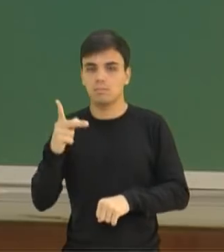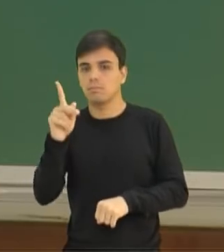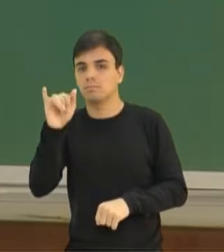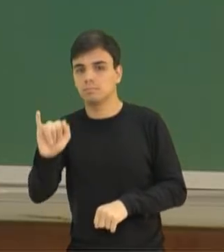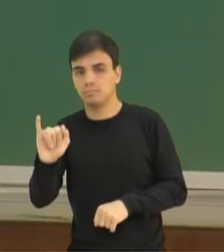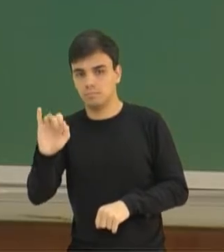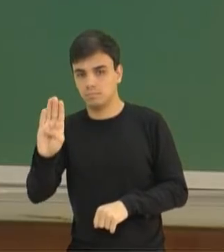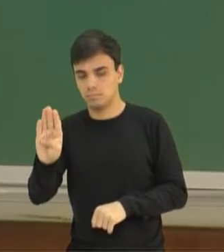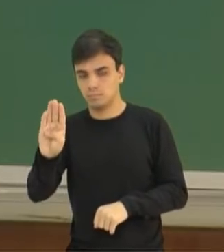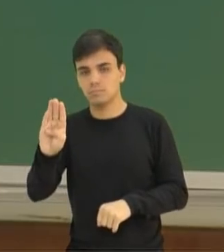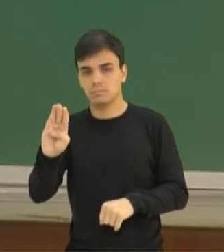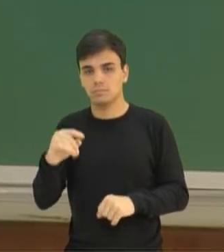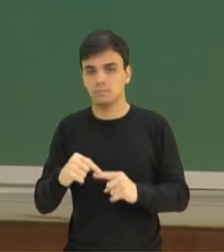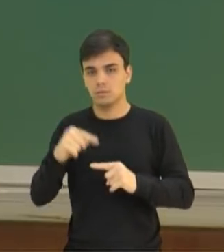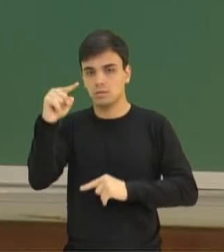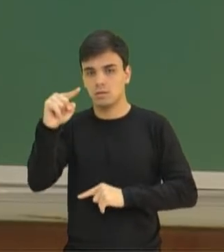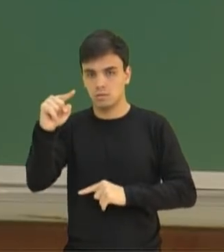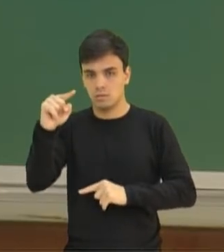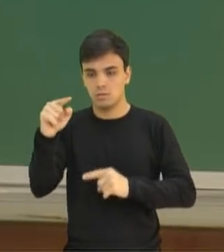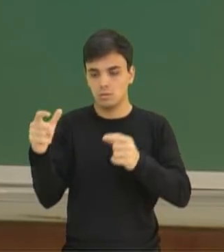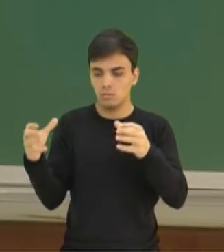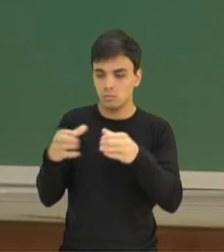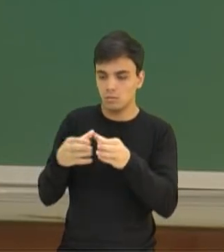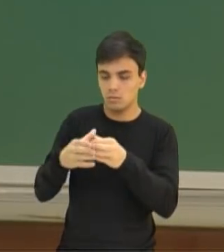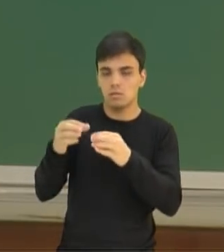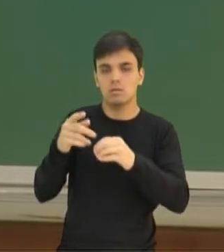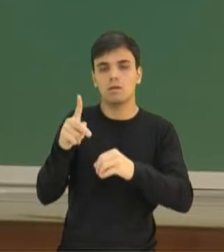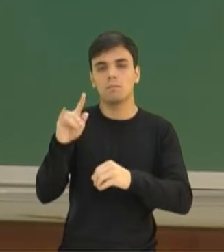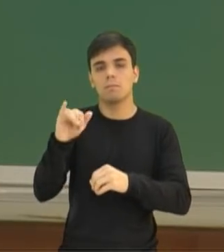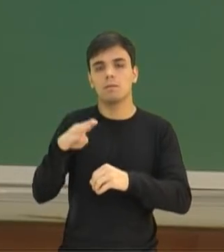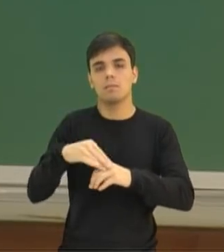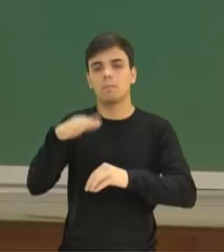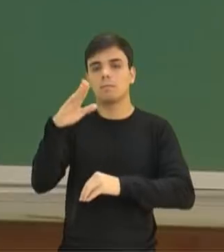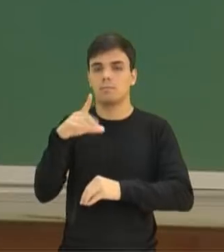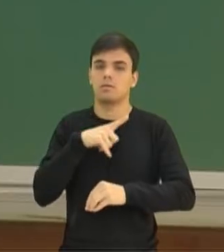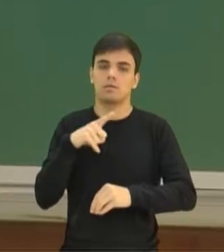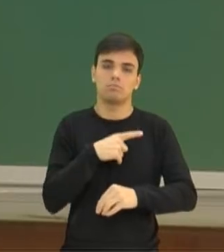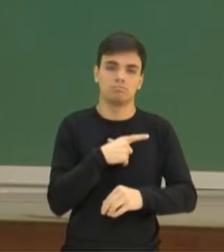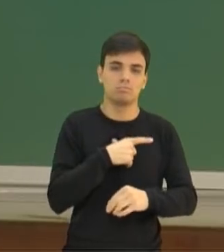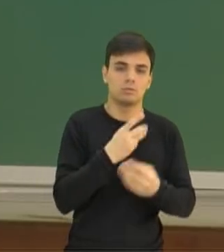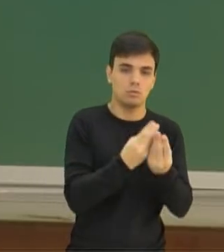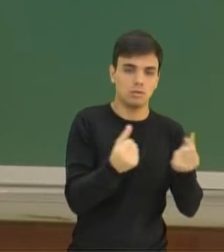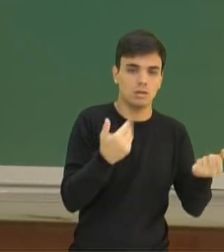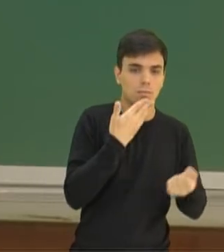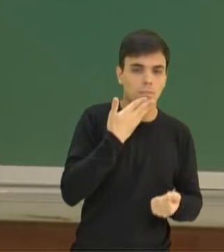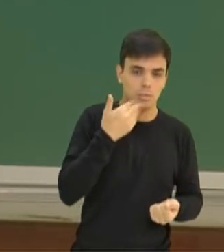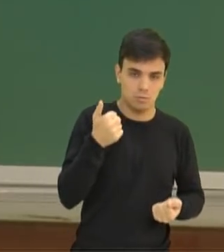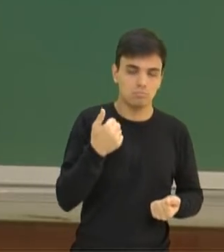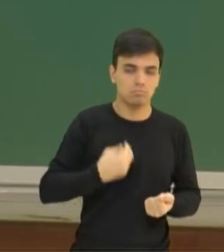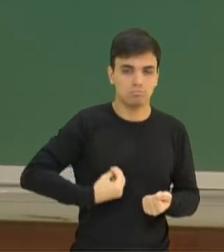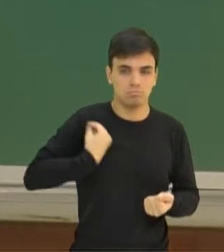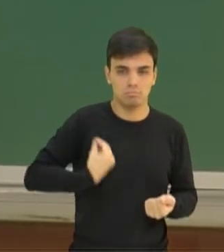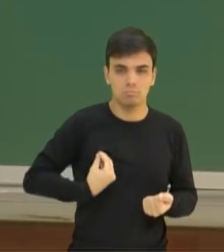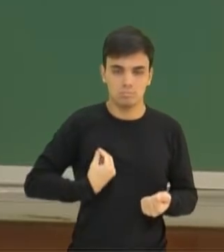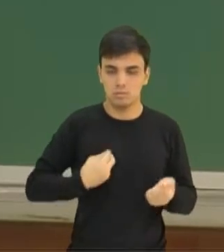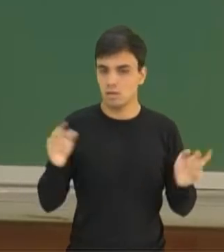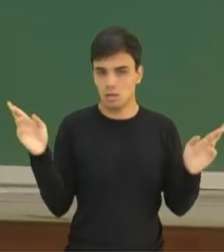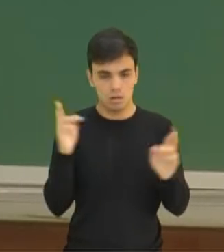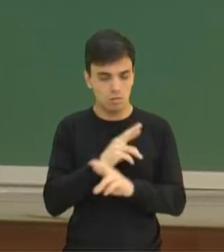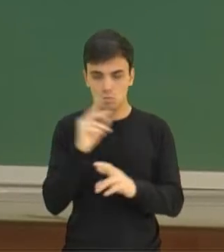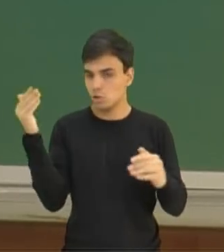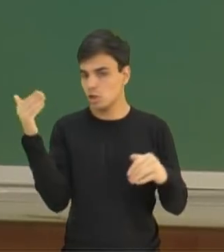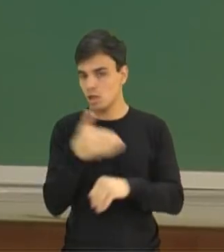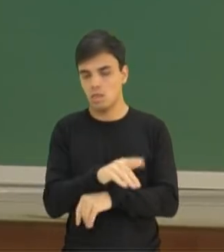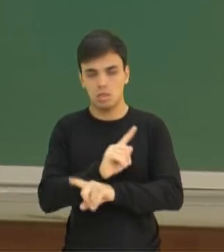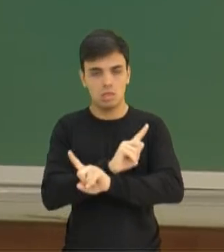ou regiões que têm PIB elevado, a população vai ter qualidade de vida. Não é direta essa relação. Tem países